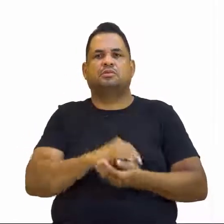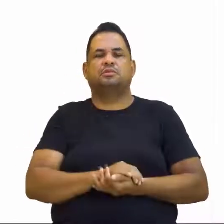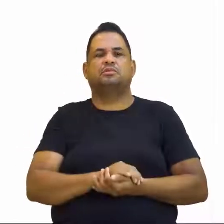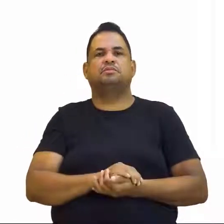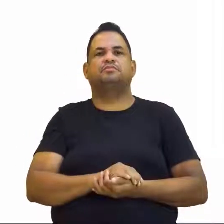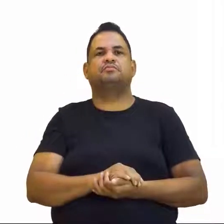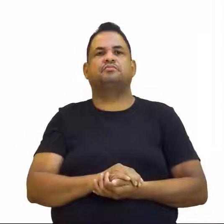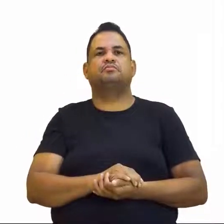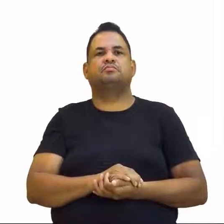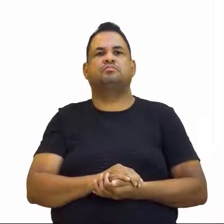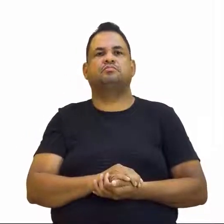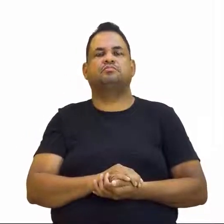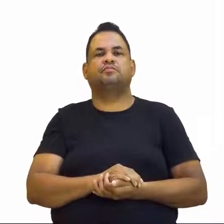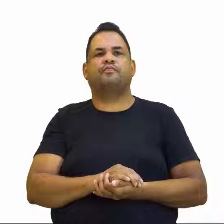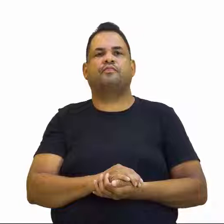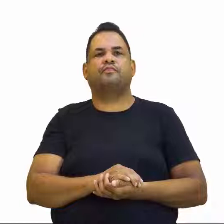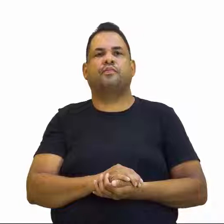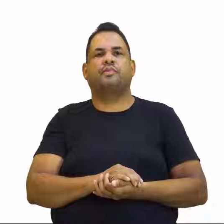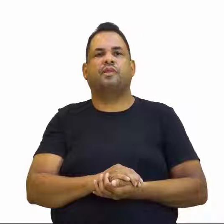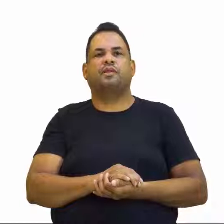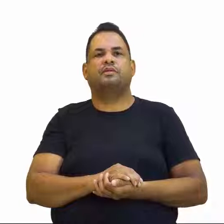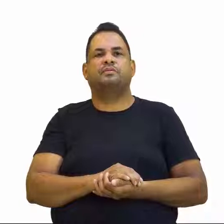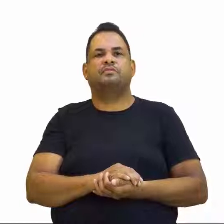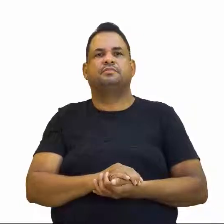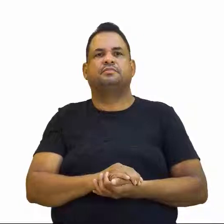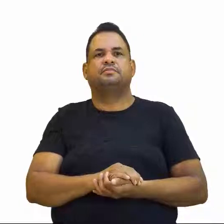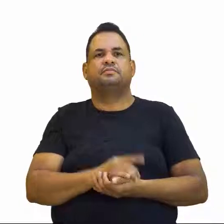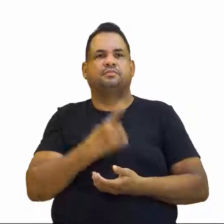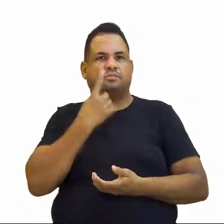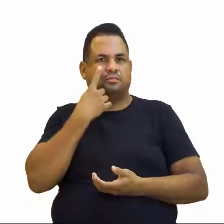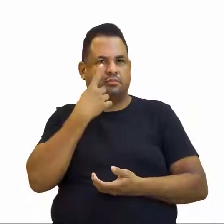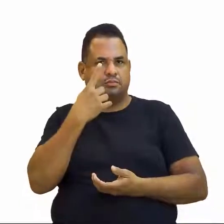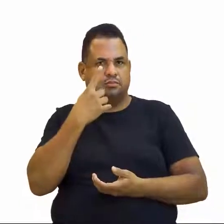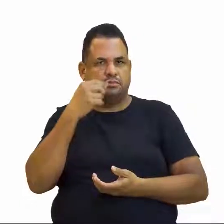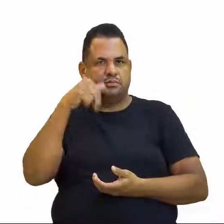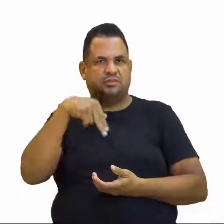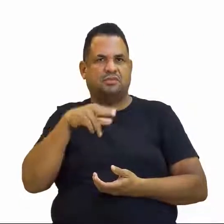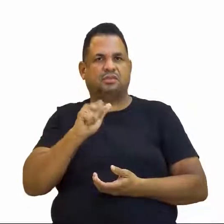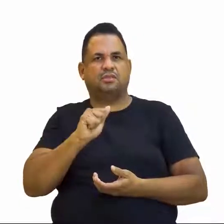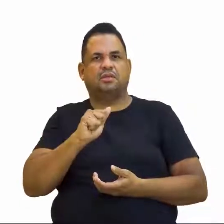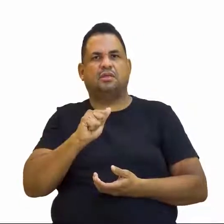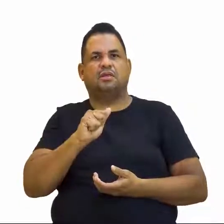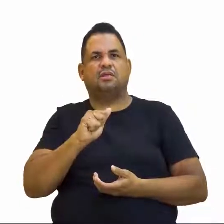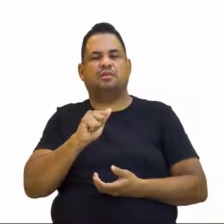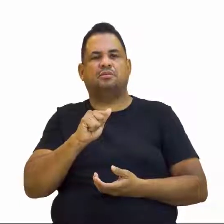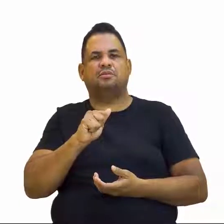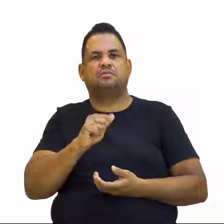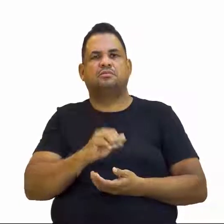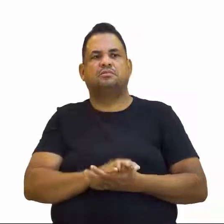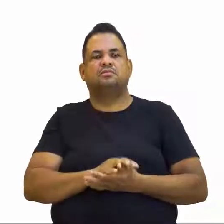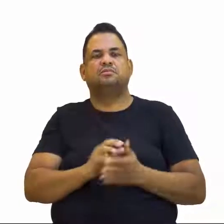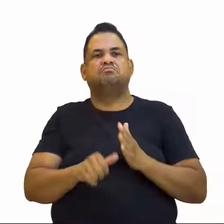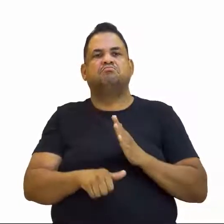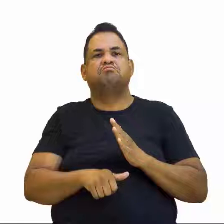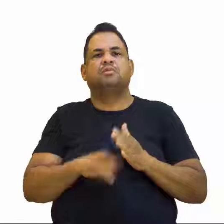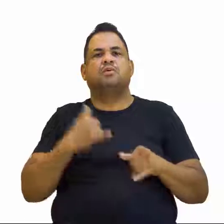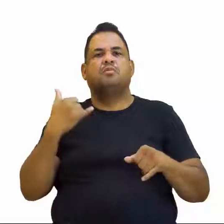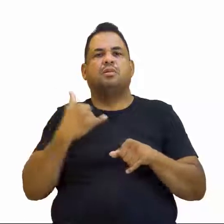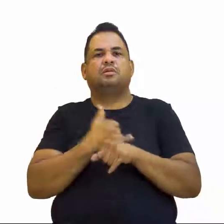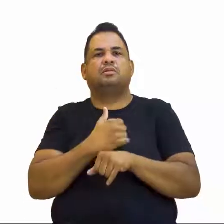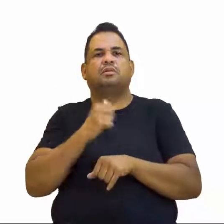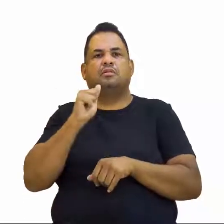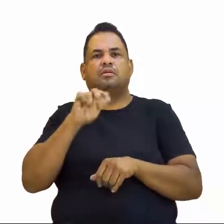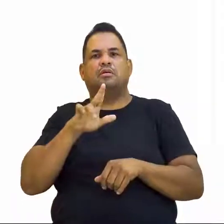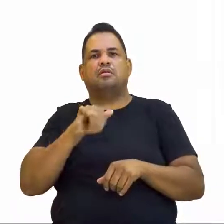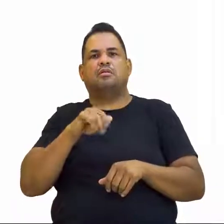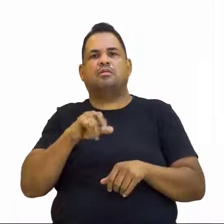exemplo, hidróxido de sódio. Se você for olhar na tabela, ele está no primeiro grupo da tabela periódica, ele é um metal alcalino.